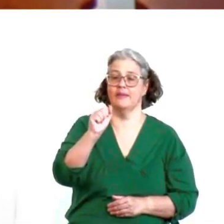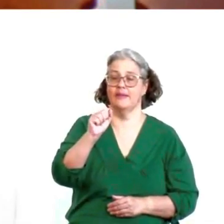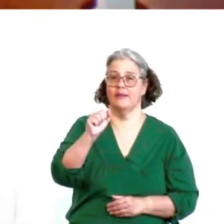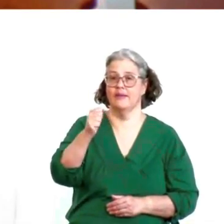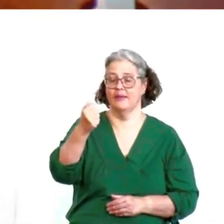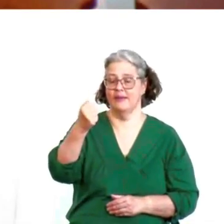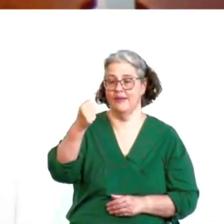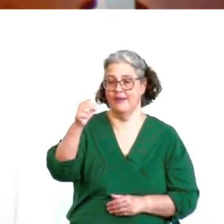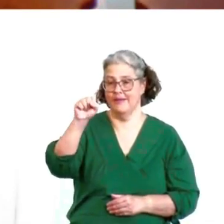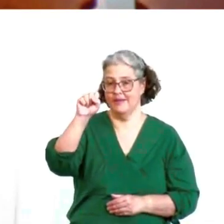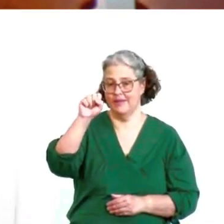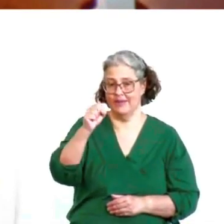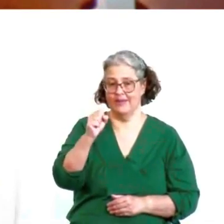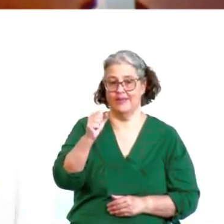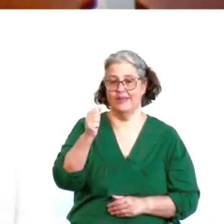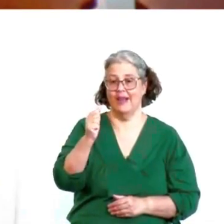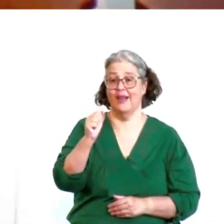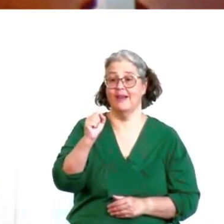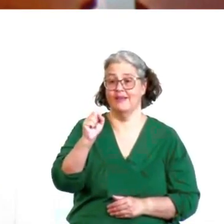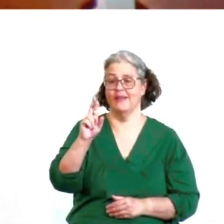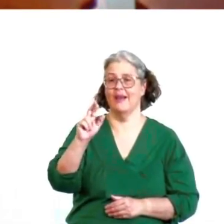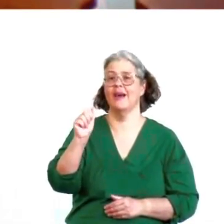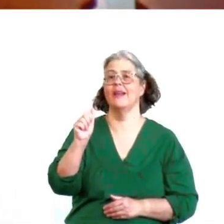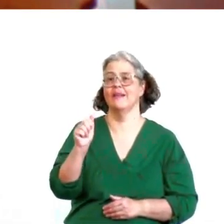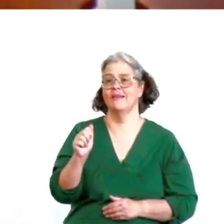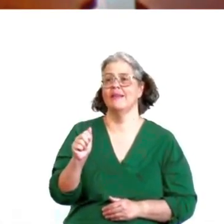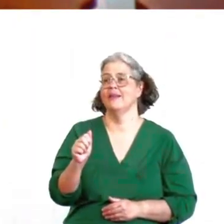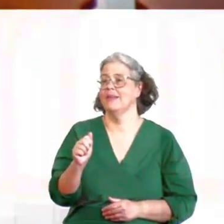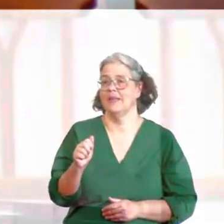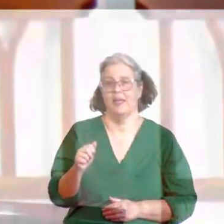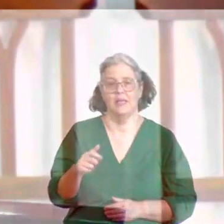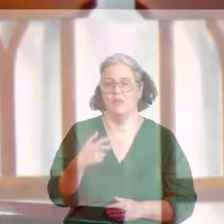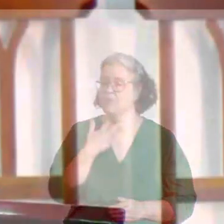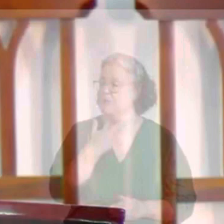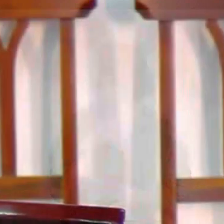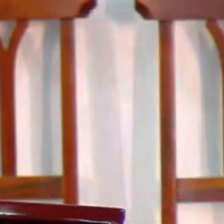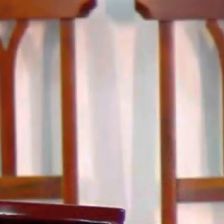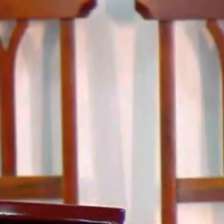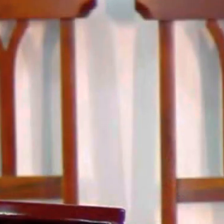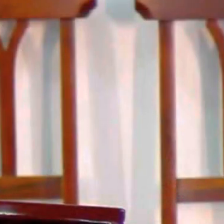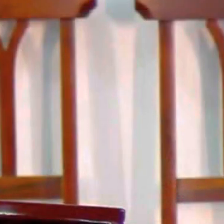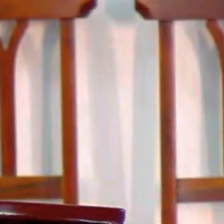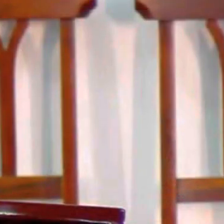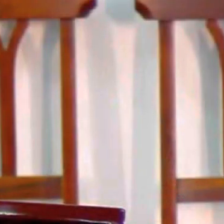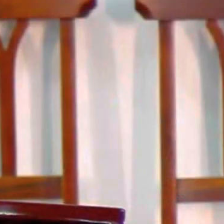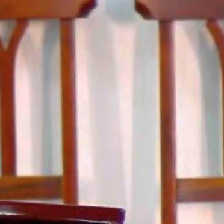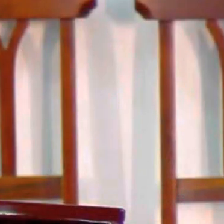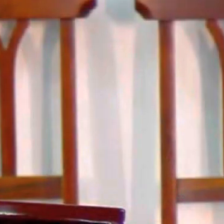estéril. Então, veja que nessa primeira promessa